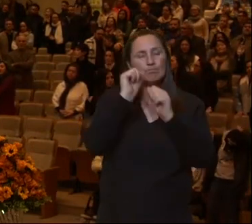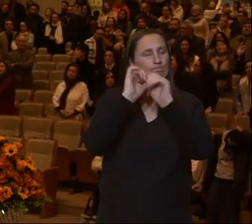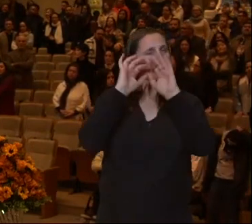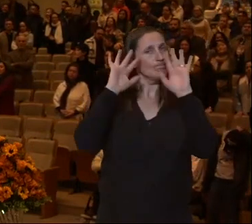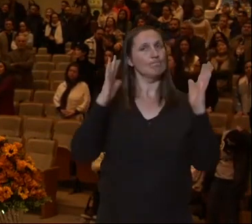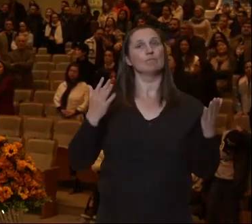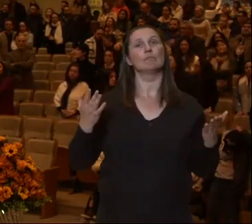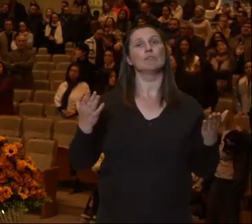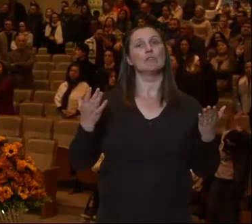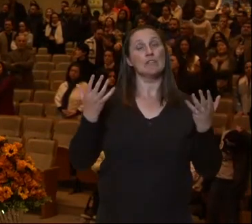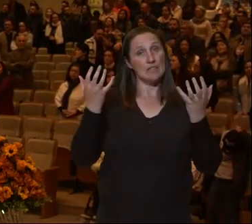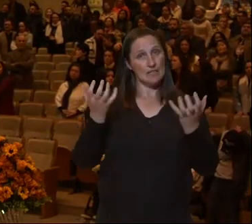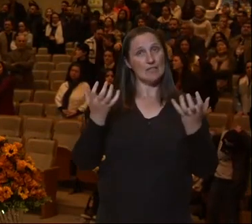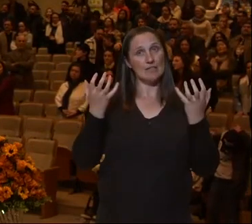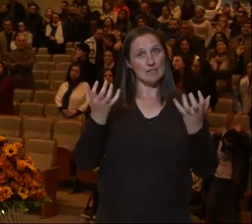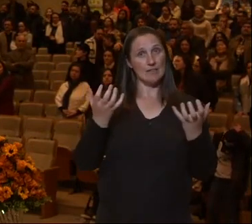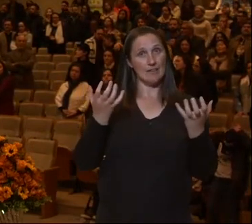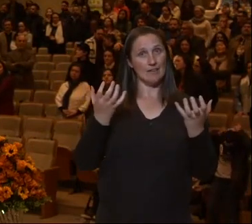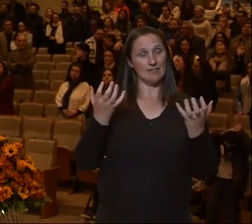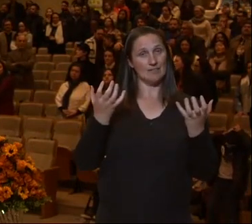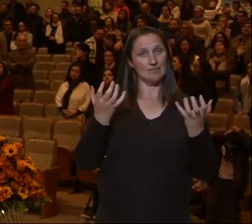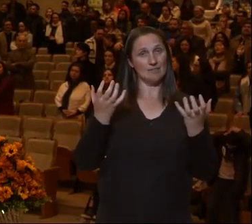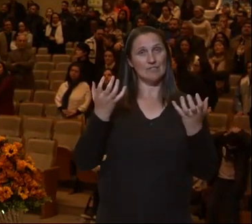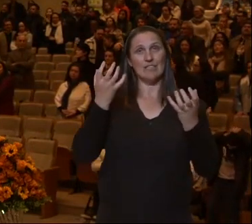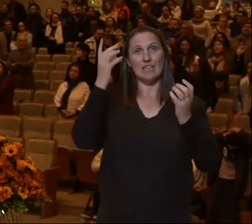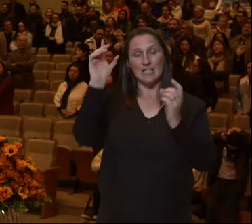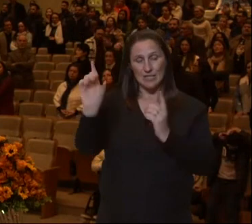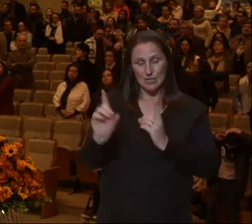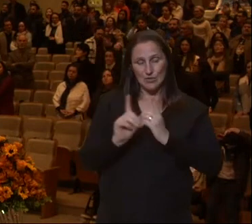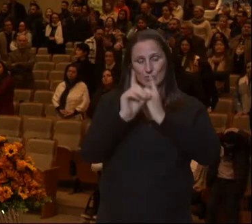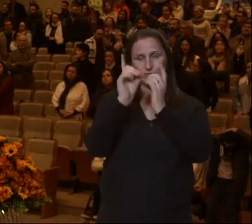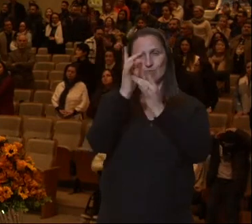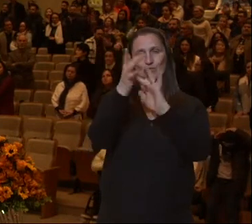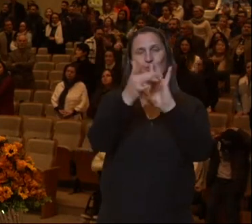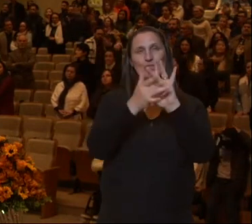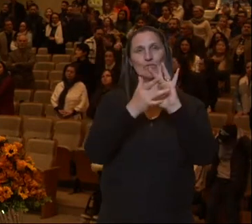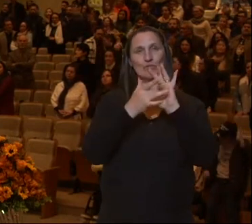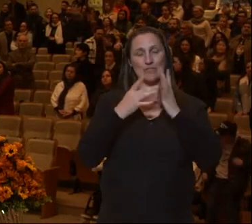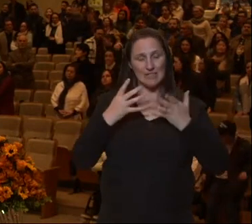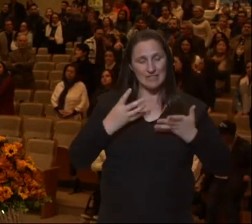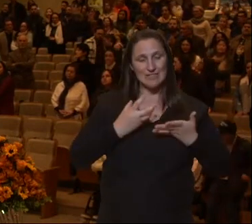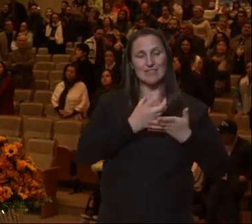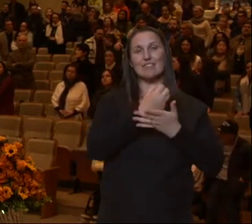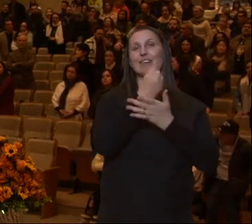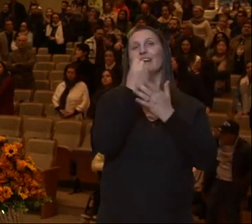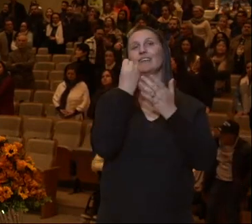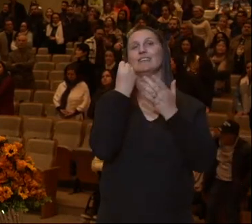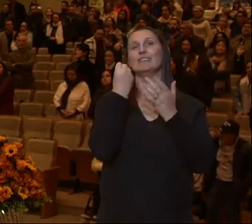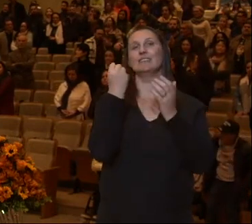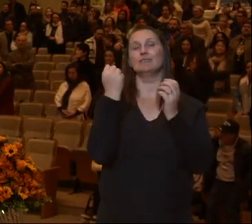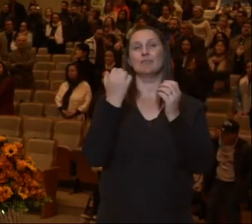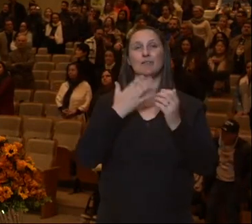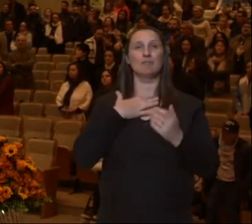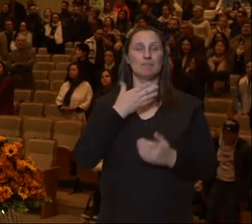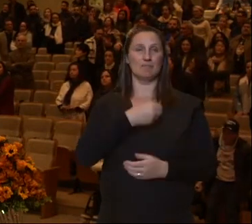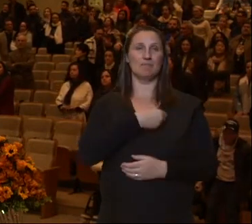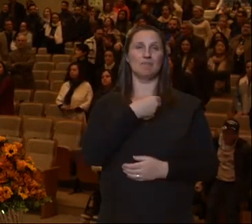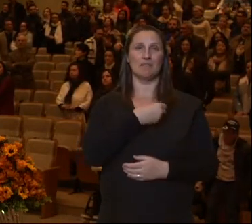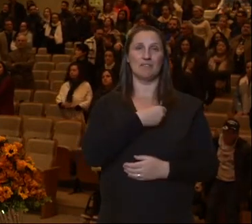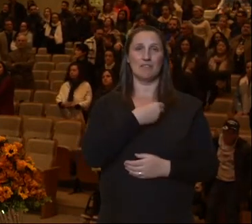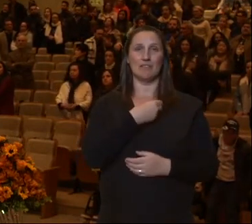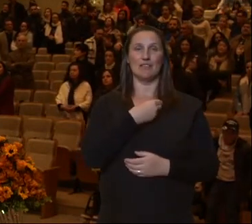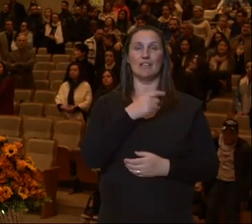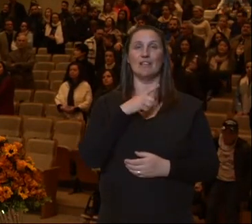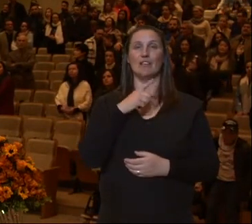dizer: eu quero esse encontro com Jesus, eu quero o resgate de Deus para a minha vida. Aonde você